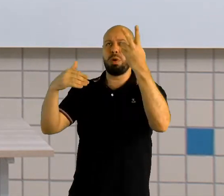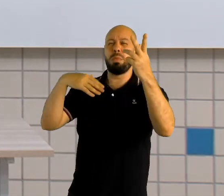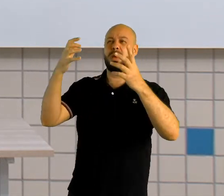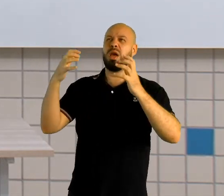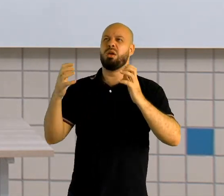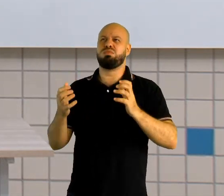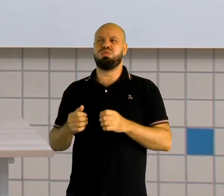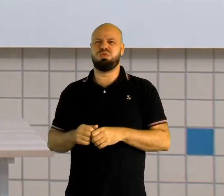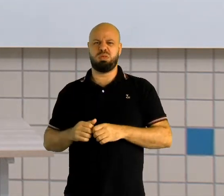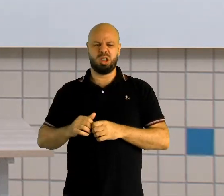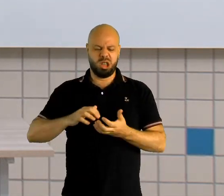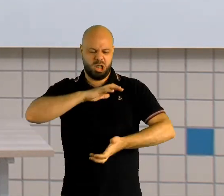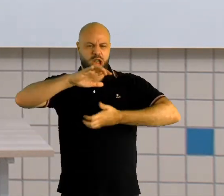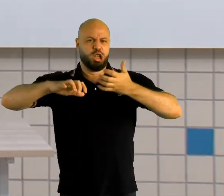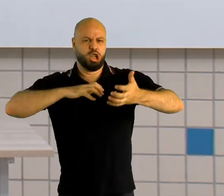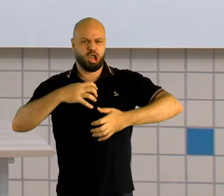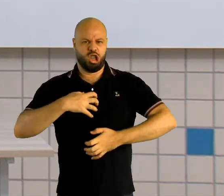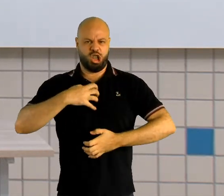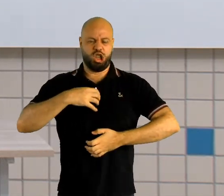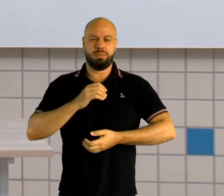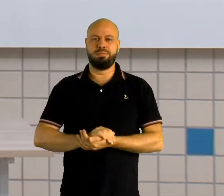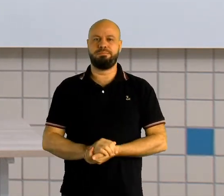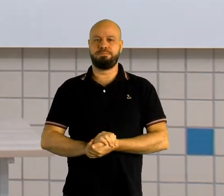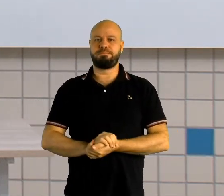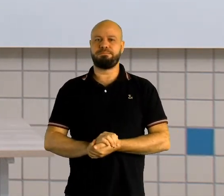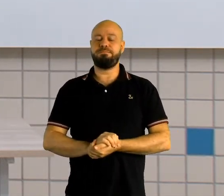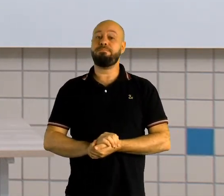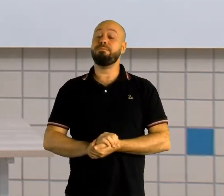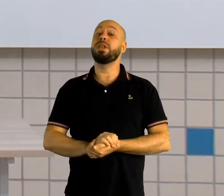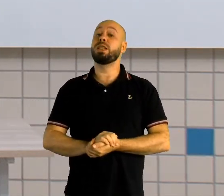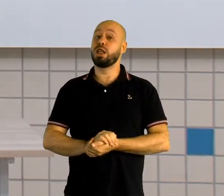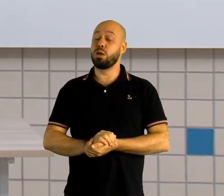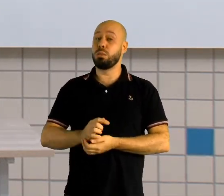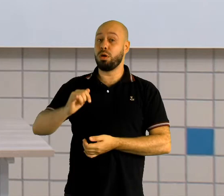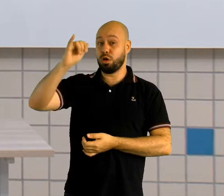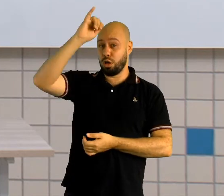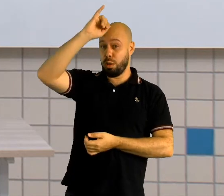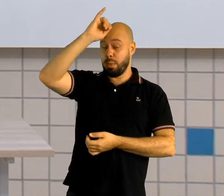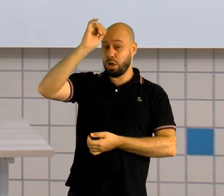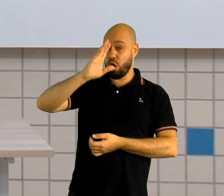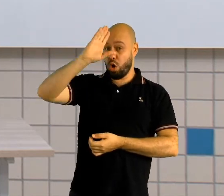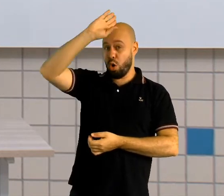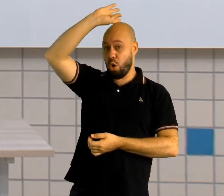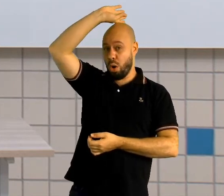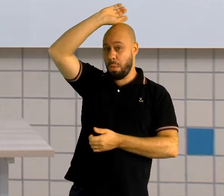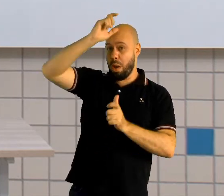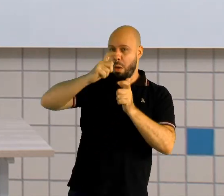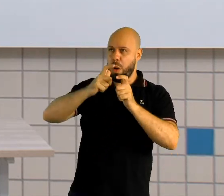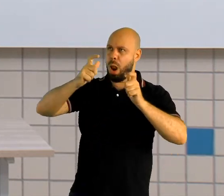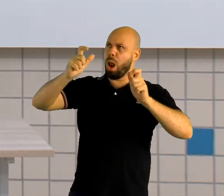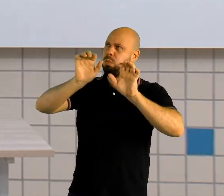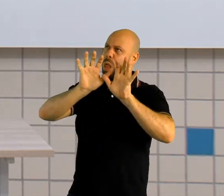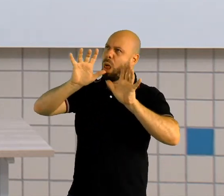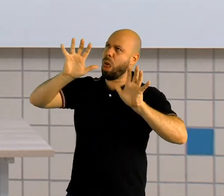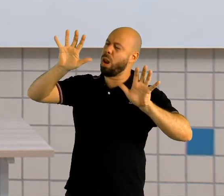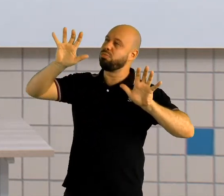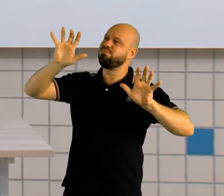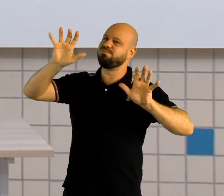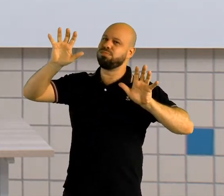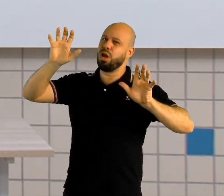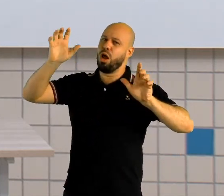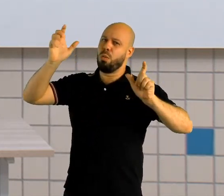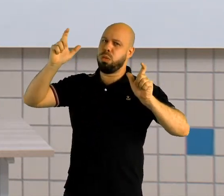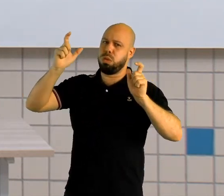redor. E aí, o Império Romano, que foi o maior e mais amplo de todos os impérios,